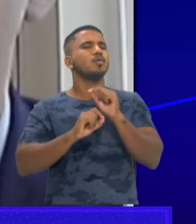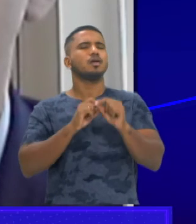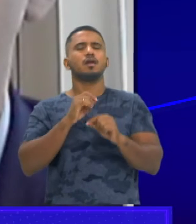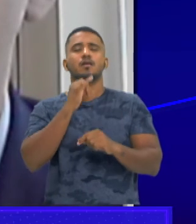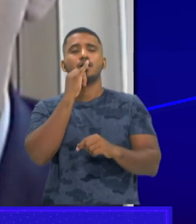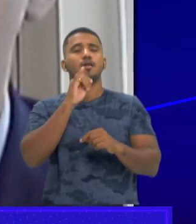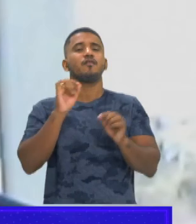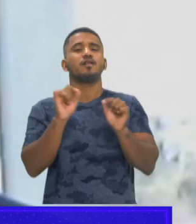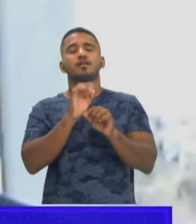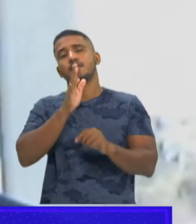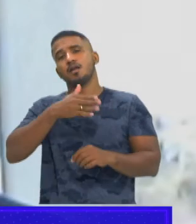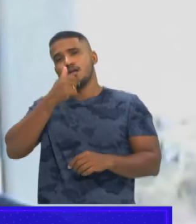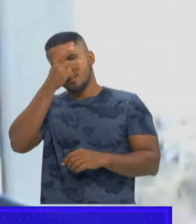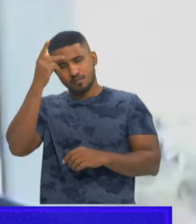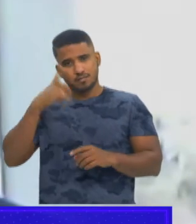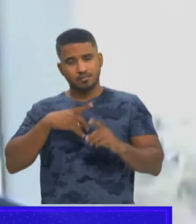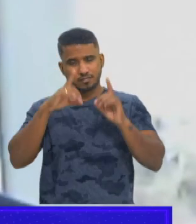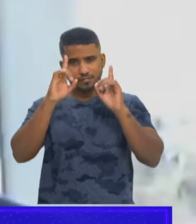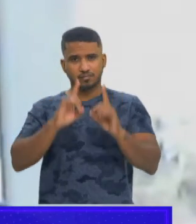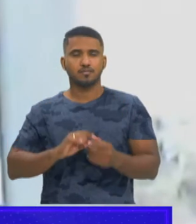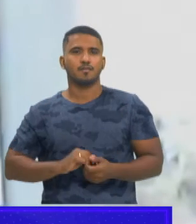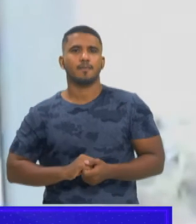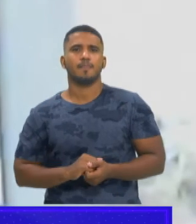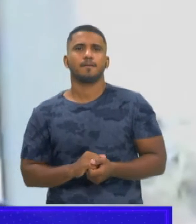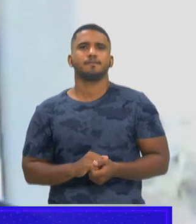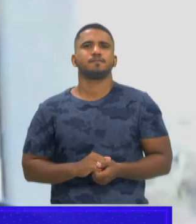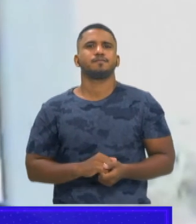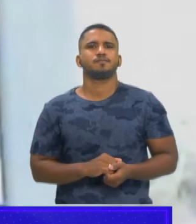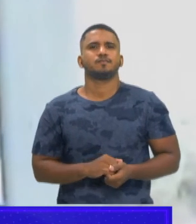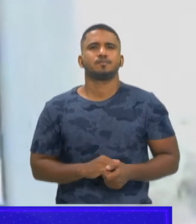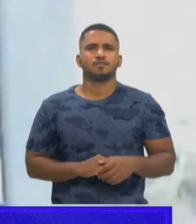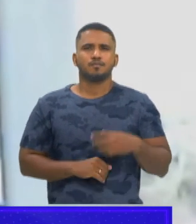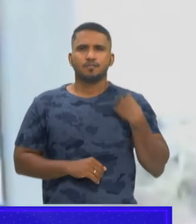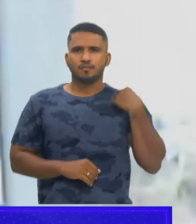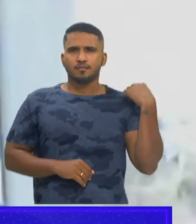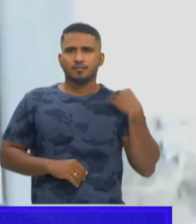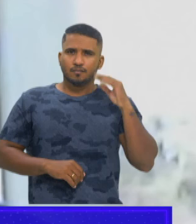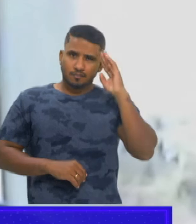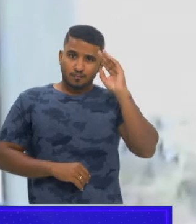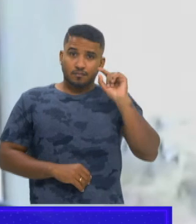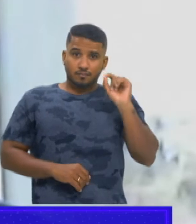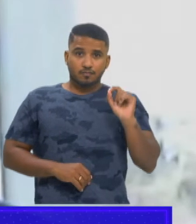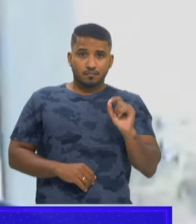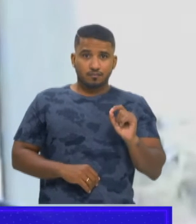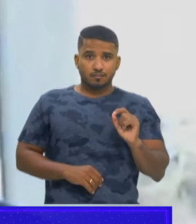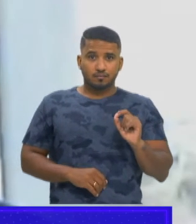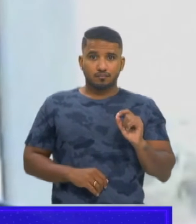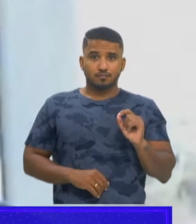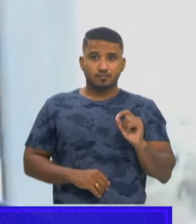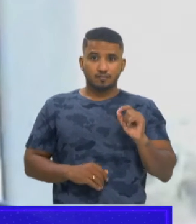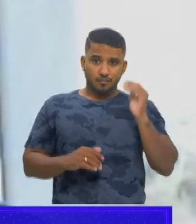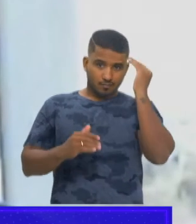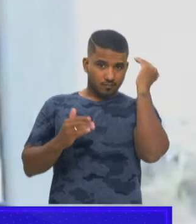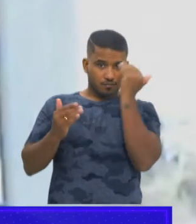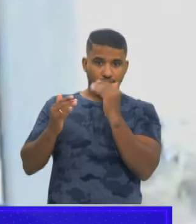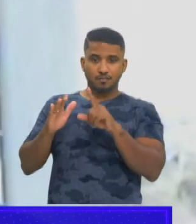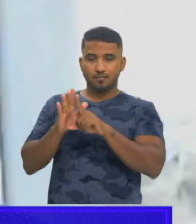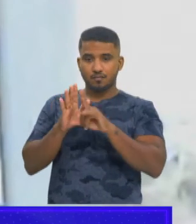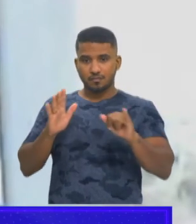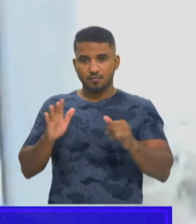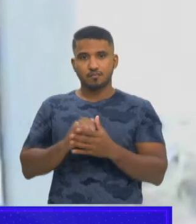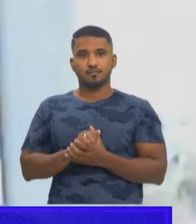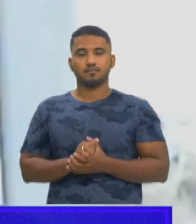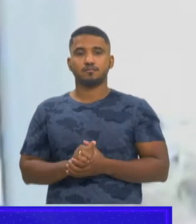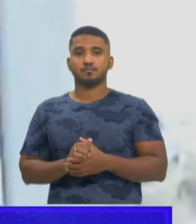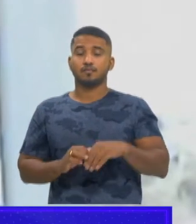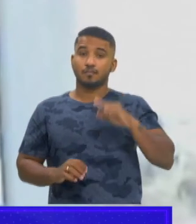das pessoas com deficiência? Chico, o principal ponto seria o cumprimento da lei. O principal ponto